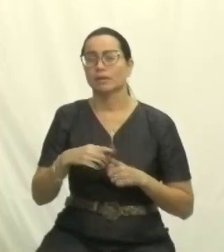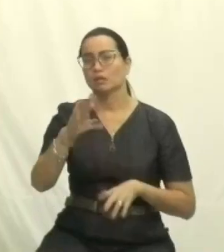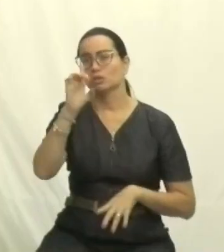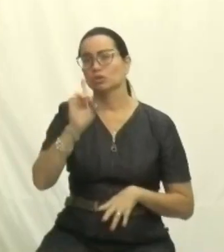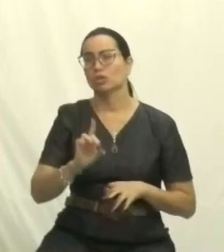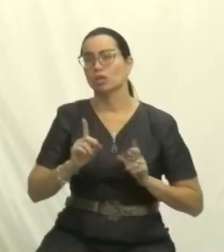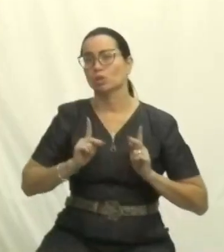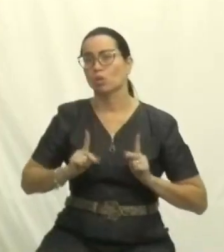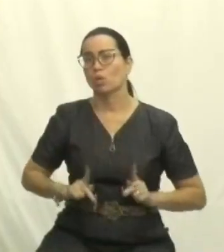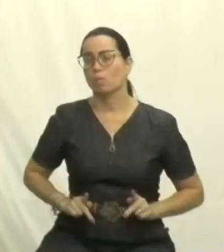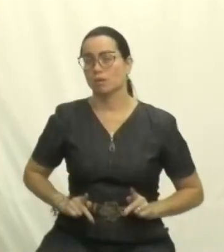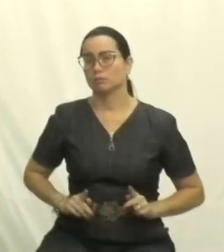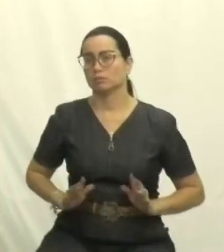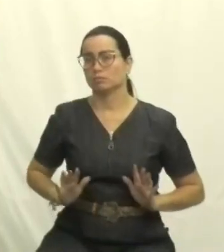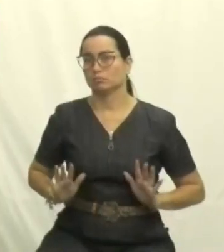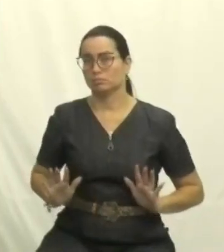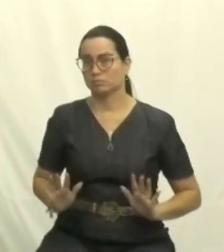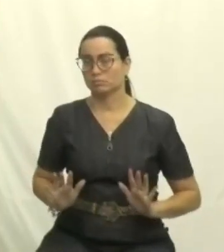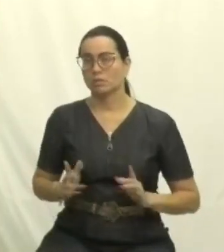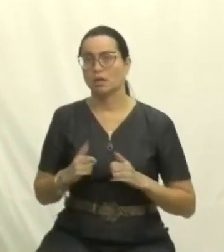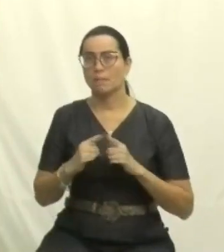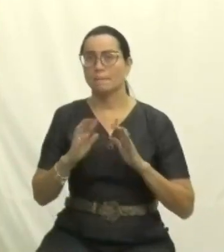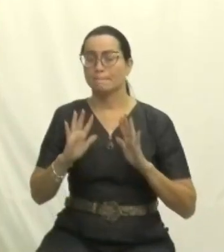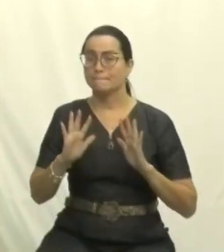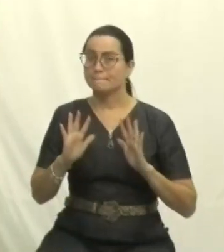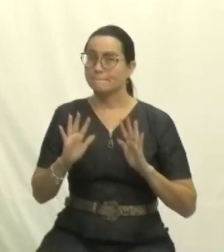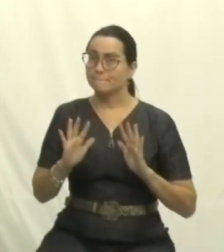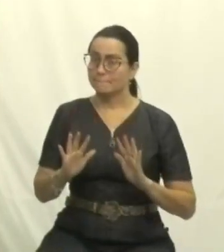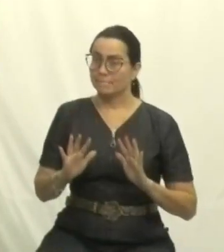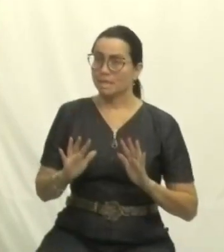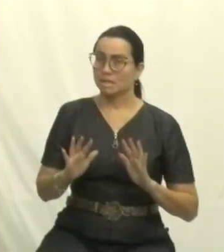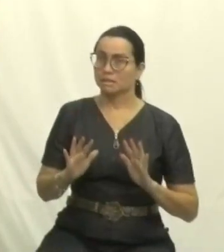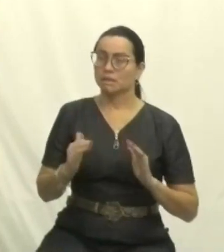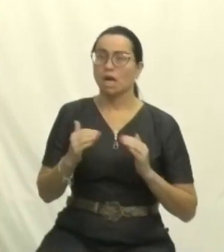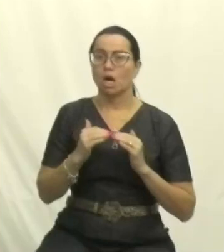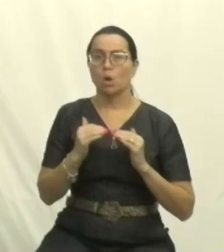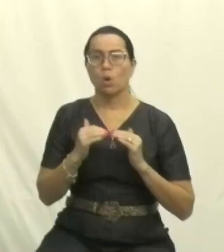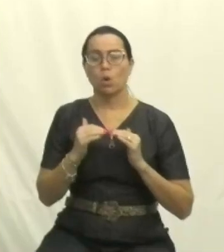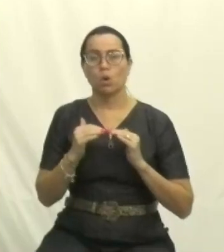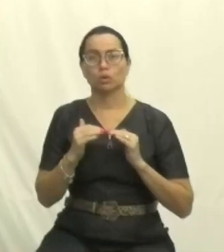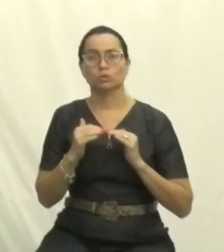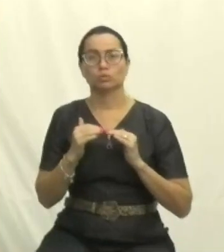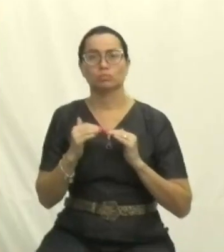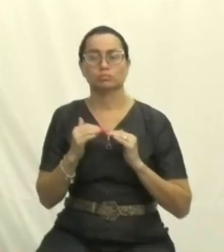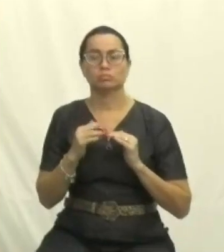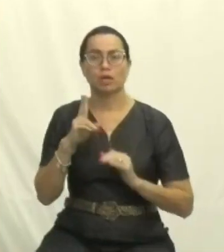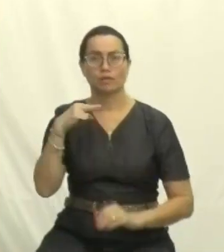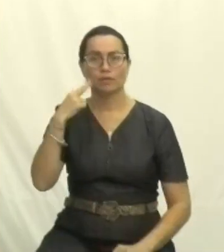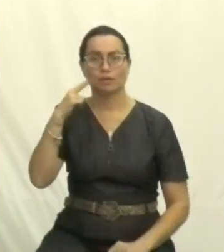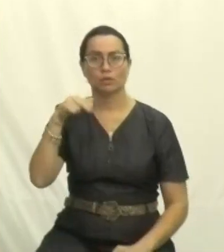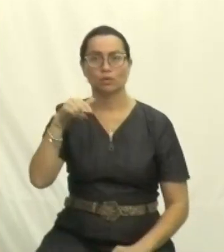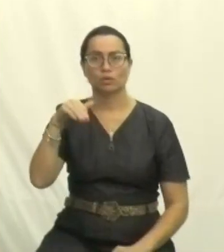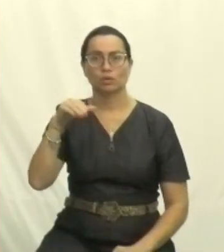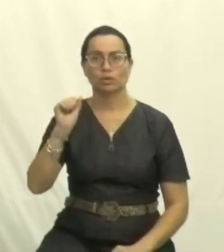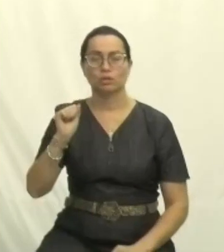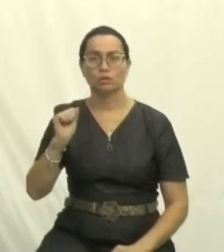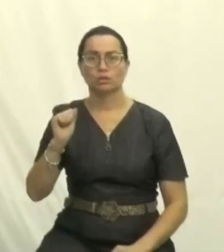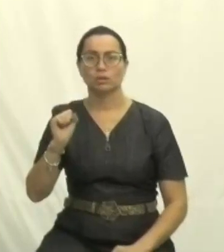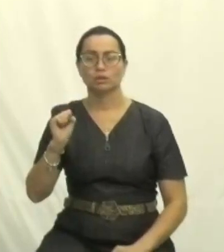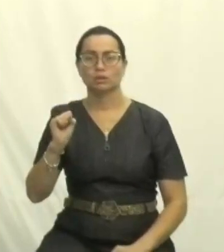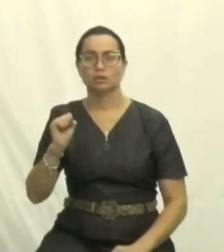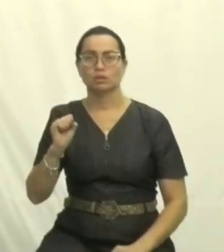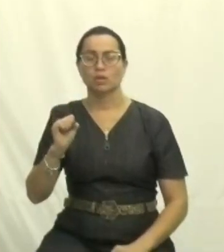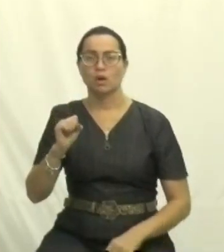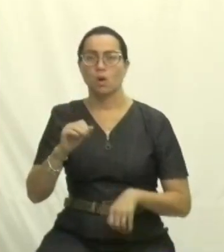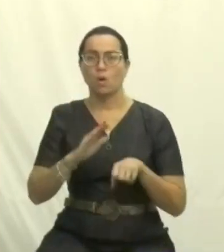humanos, mas, infelizmente... Mas concordo, vereador Nicolas, o bairro Pinheirinho tem que